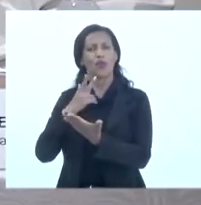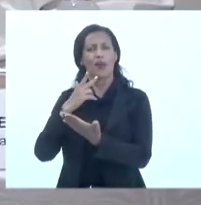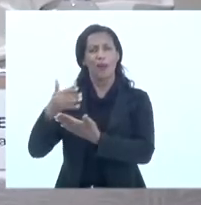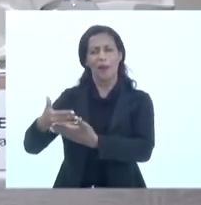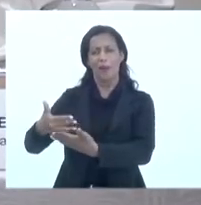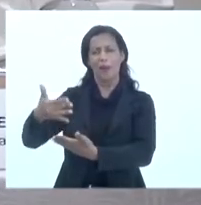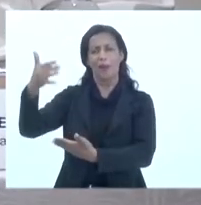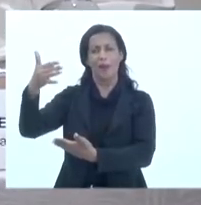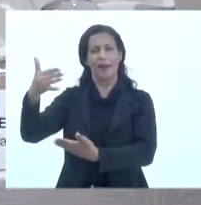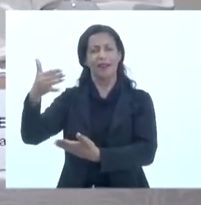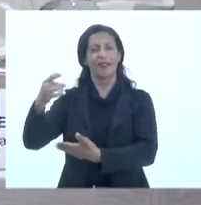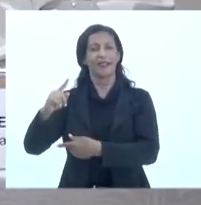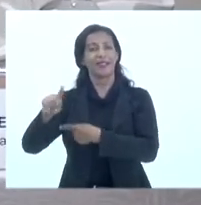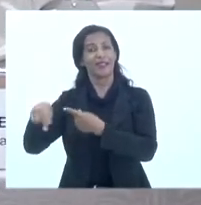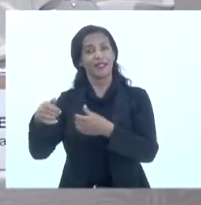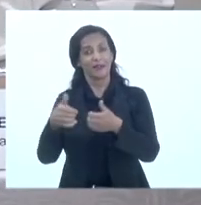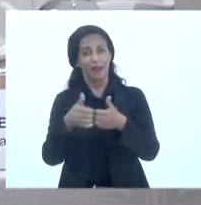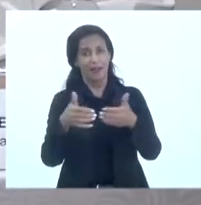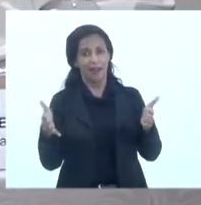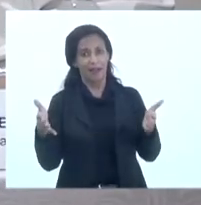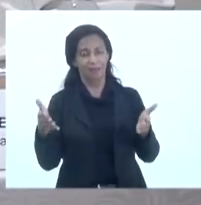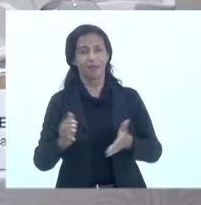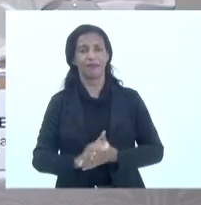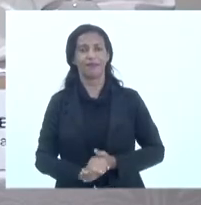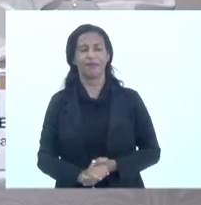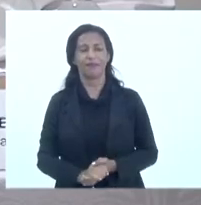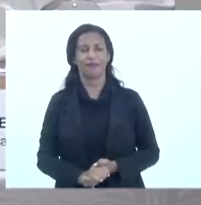exposição, e depois vamos abrir